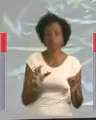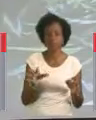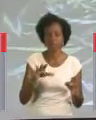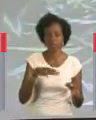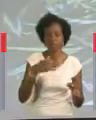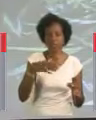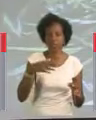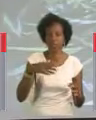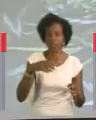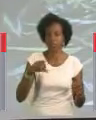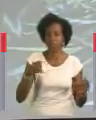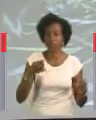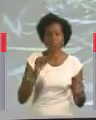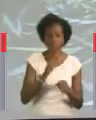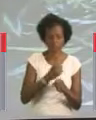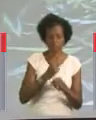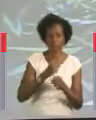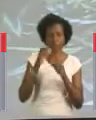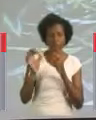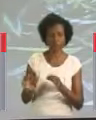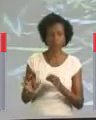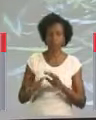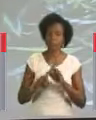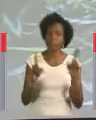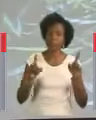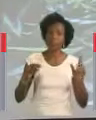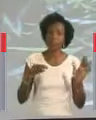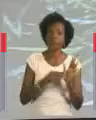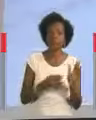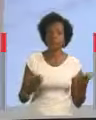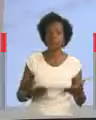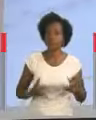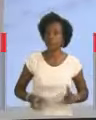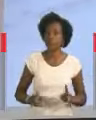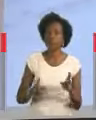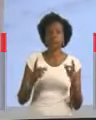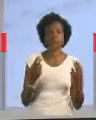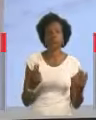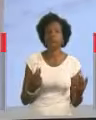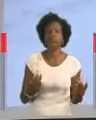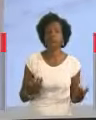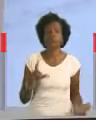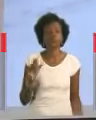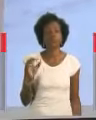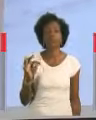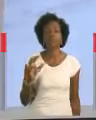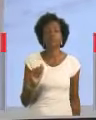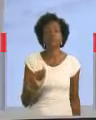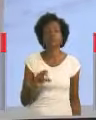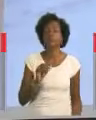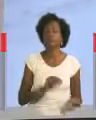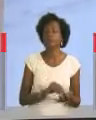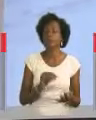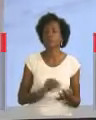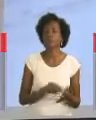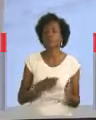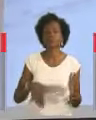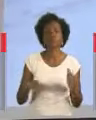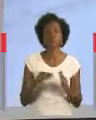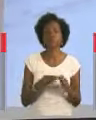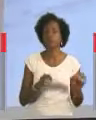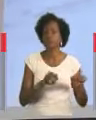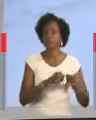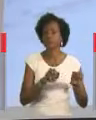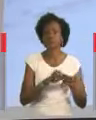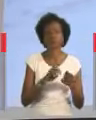tese deveria ser reconstruída de alvenaria Mas até hoje ela permanece nas mesmas condições sem reforma sem